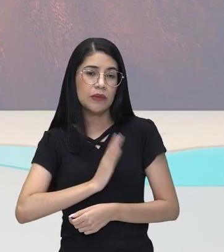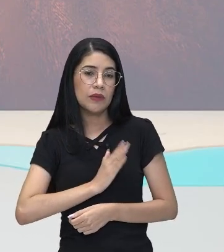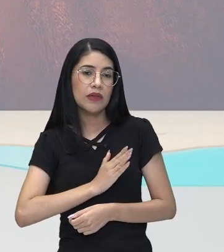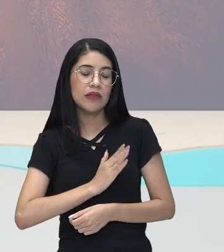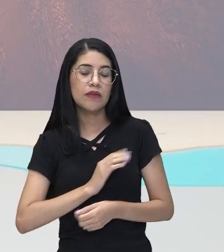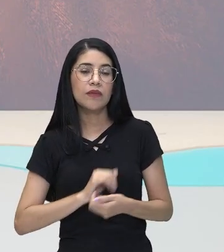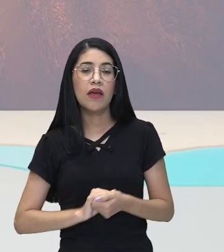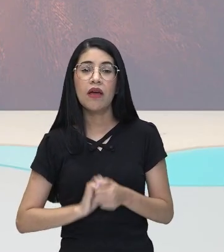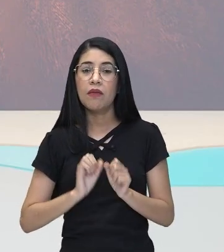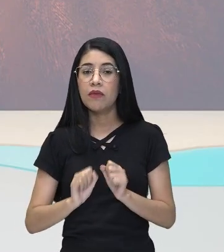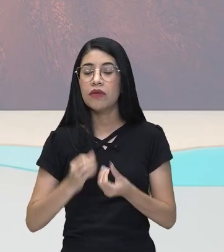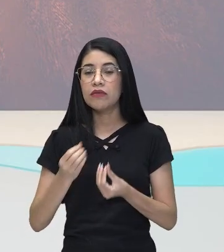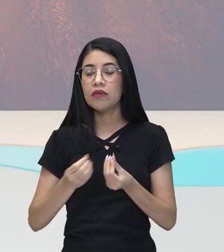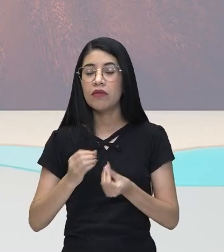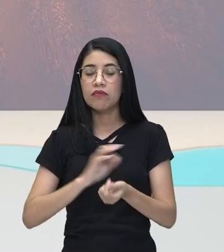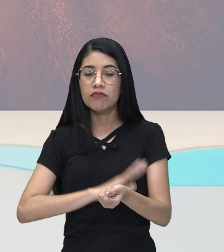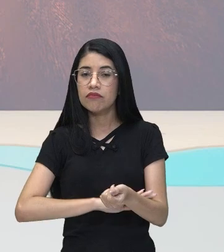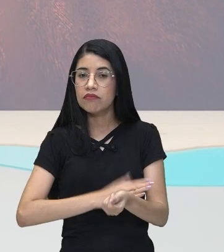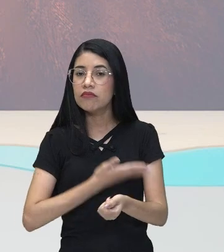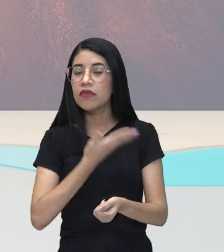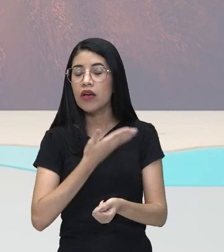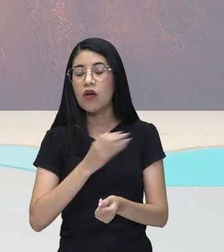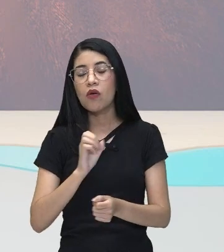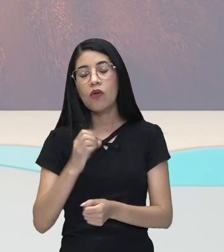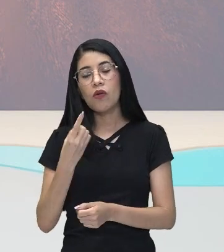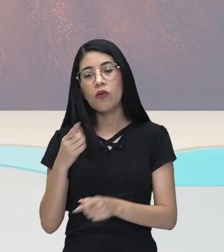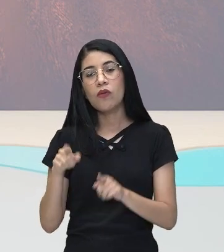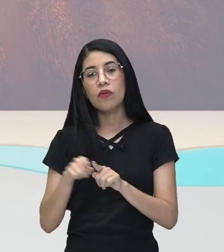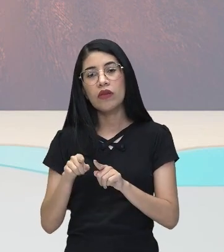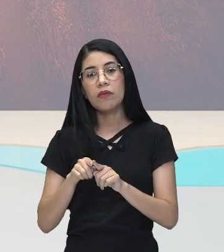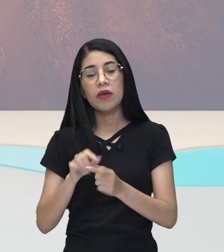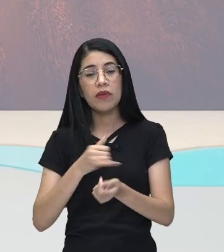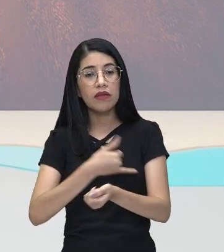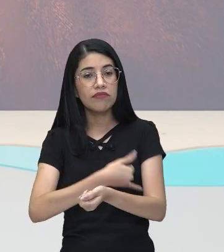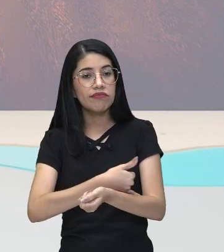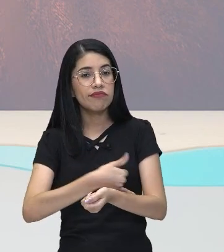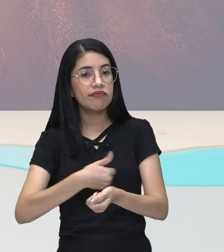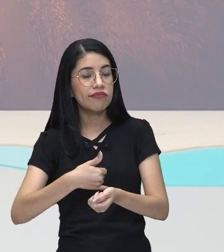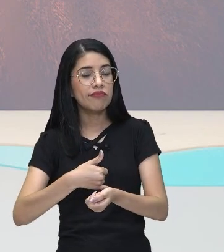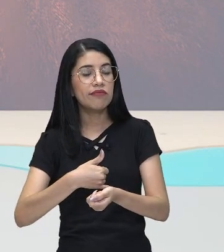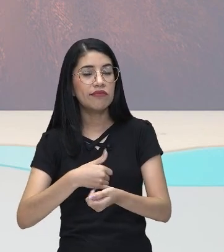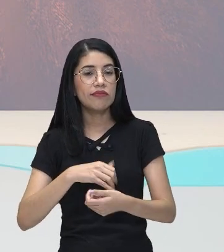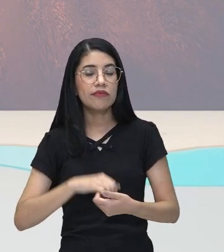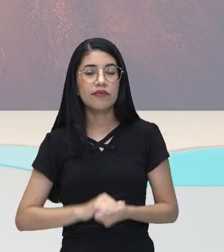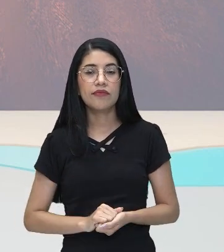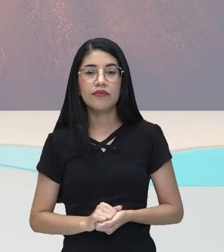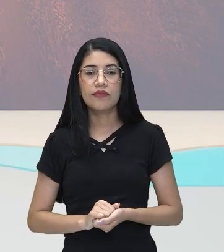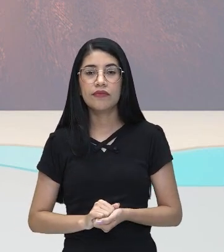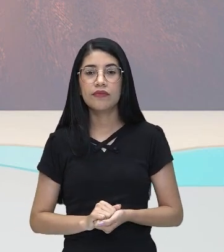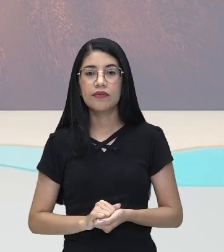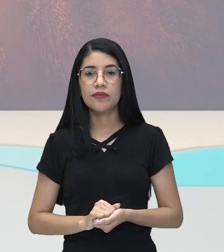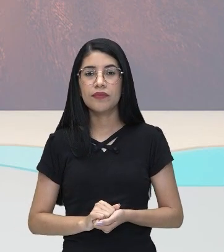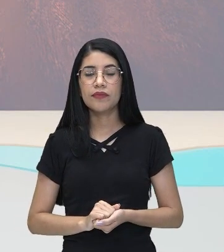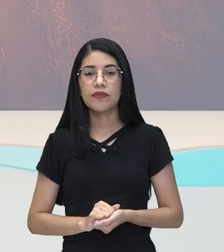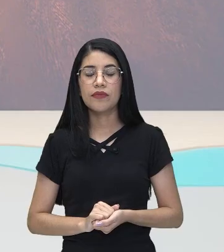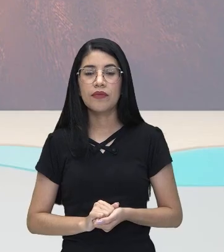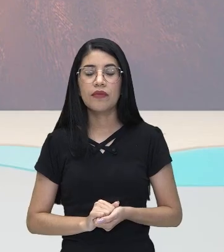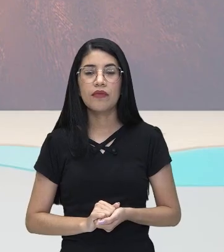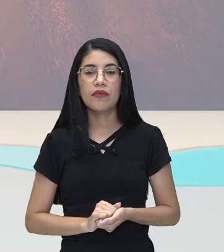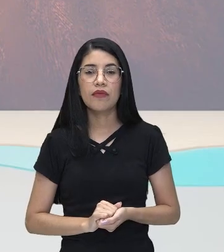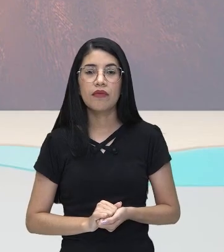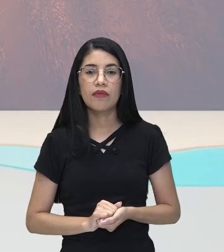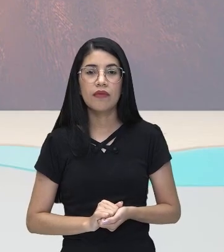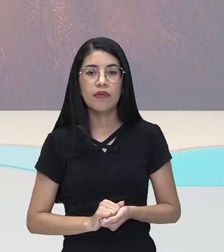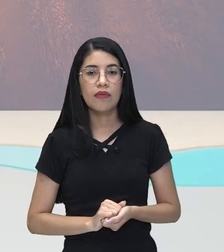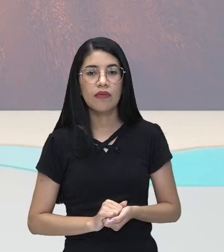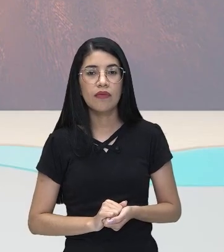ser causado pela pressão alta ou por causa disso aqui, ó, excesso de gordura no sangue, que vai causar